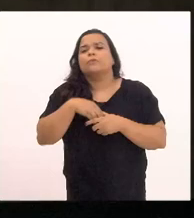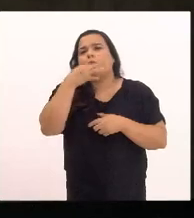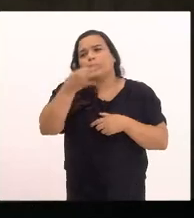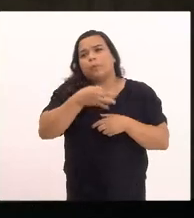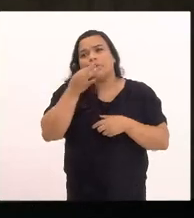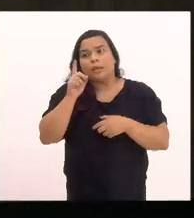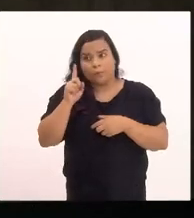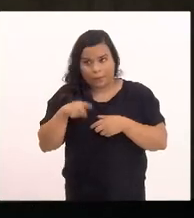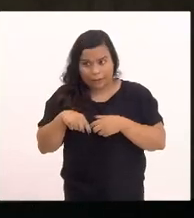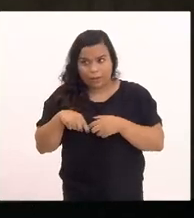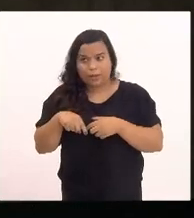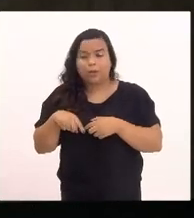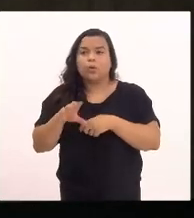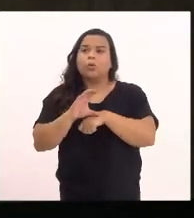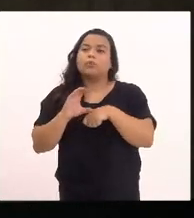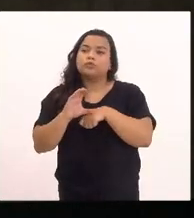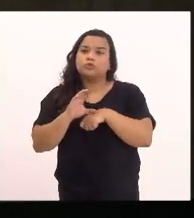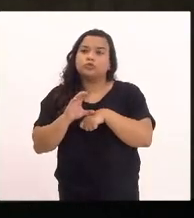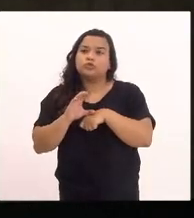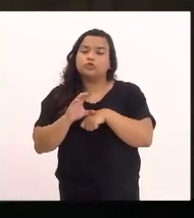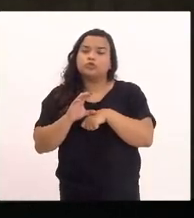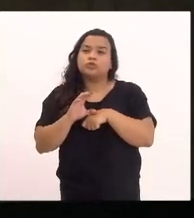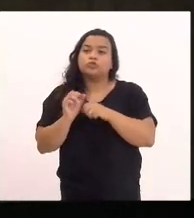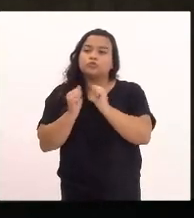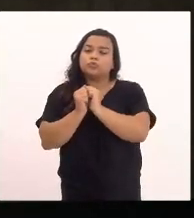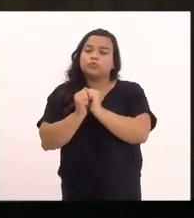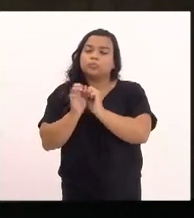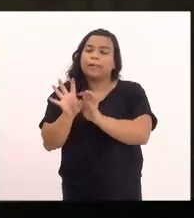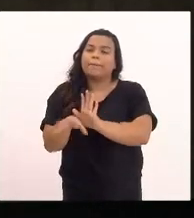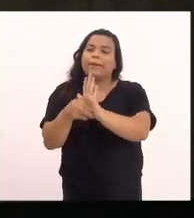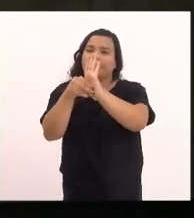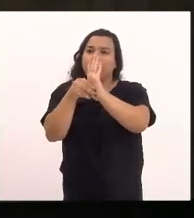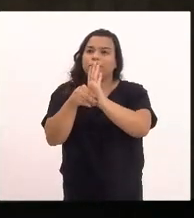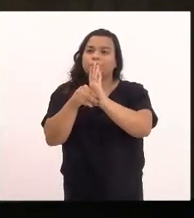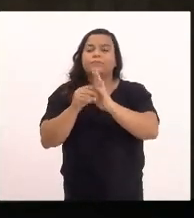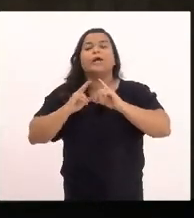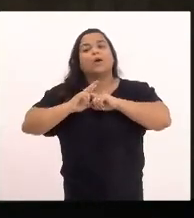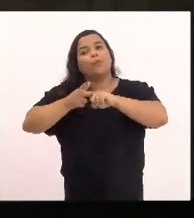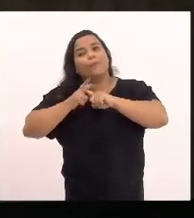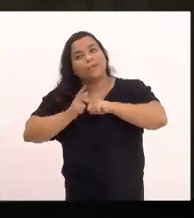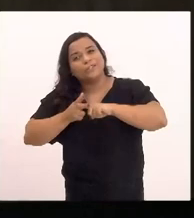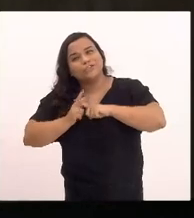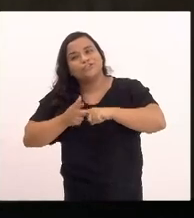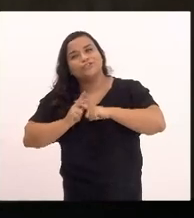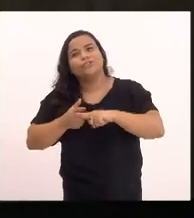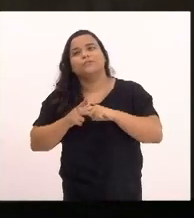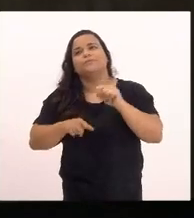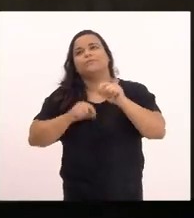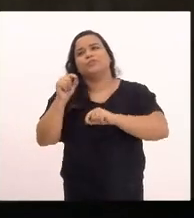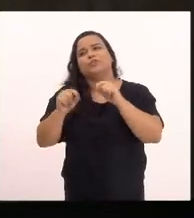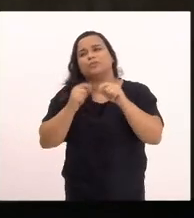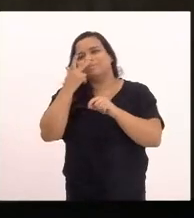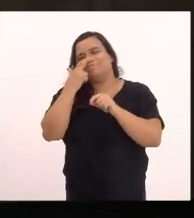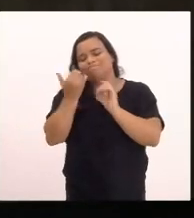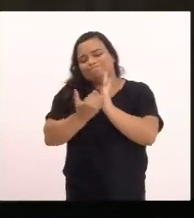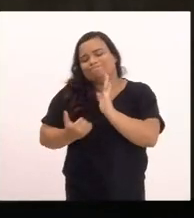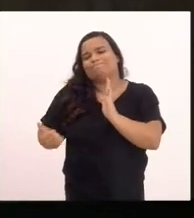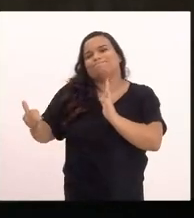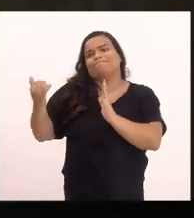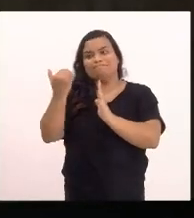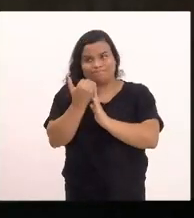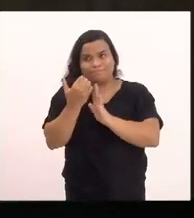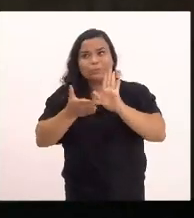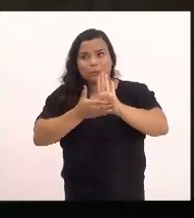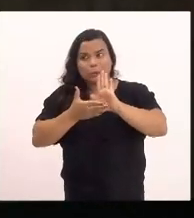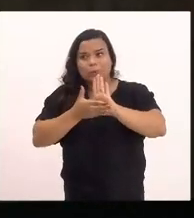pela constitucionalidade com emenda para corrigir aquilo que está extrapolando a